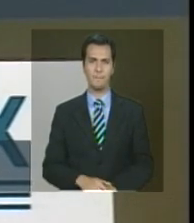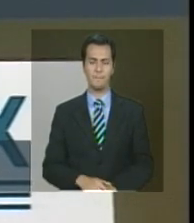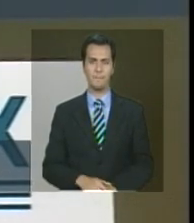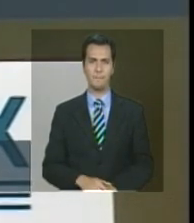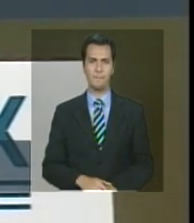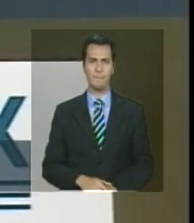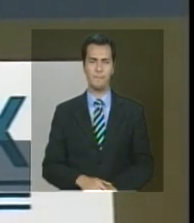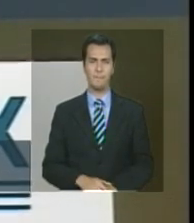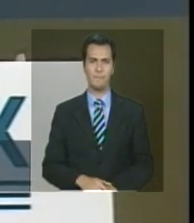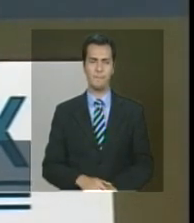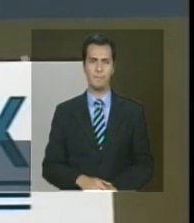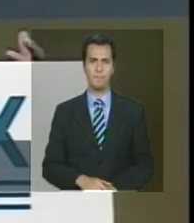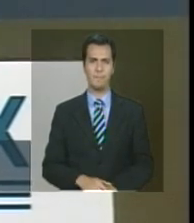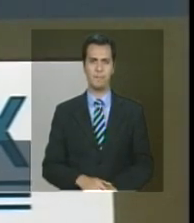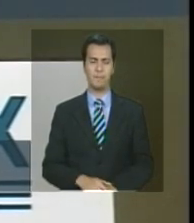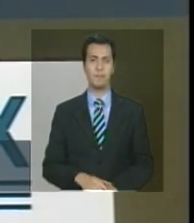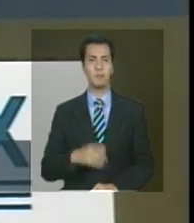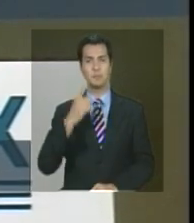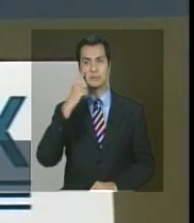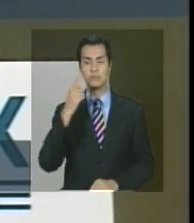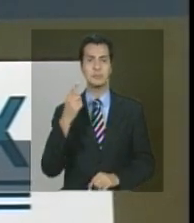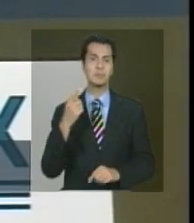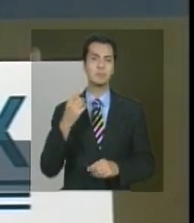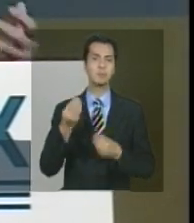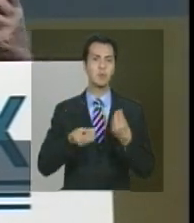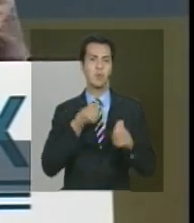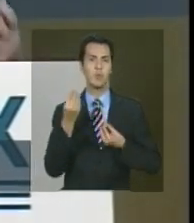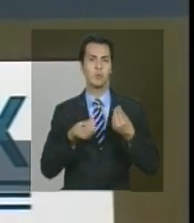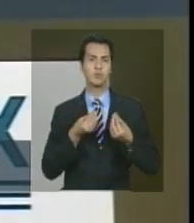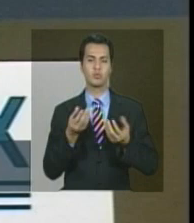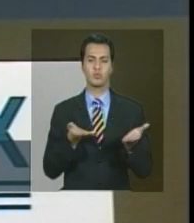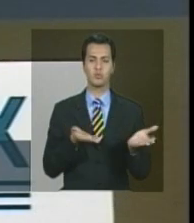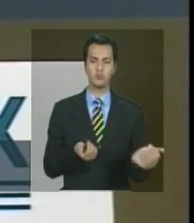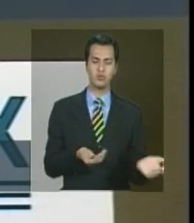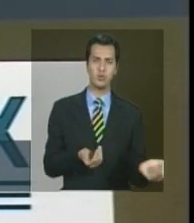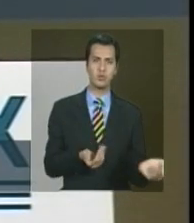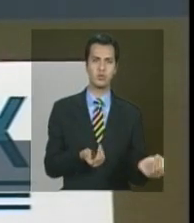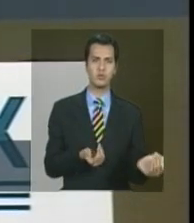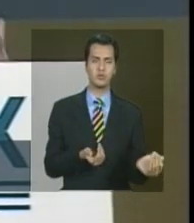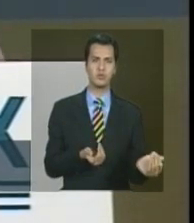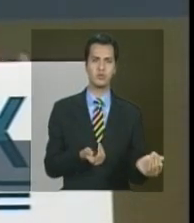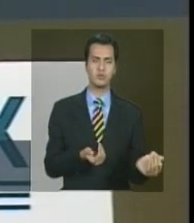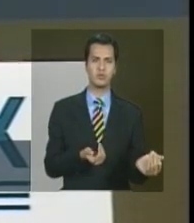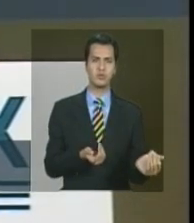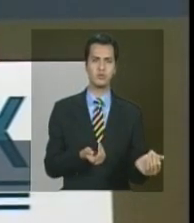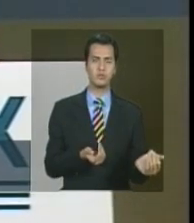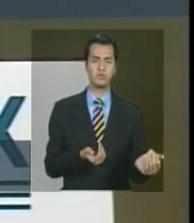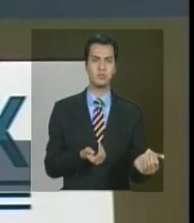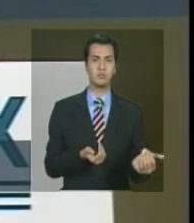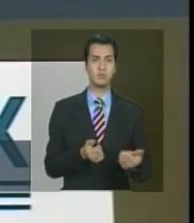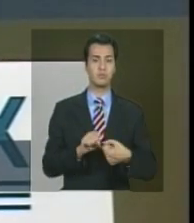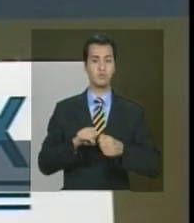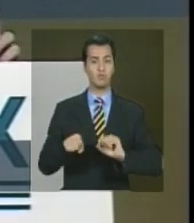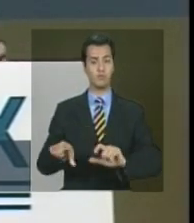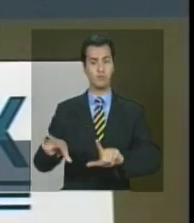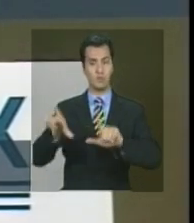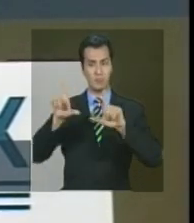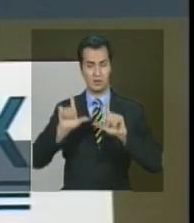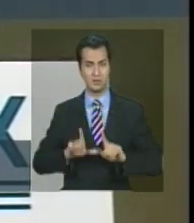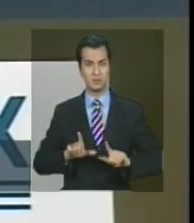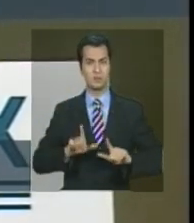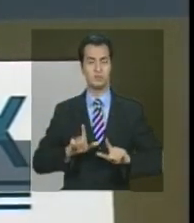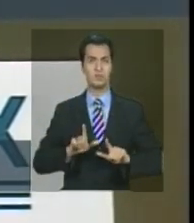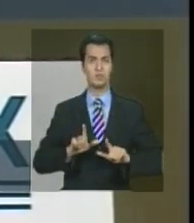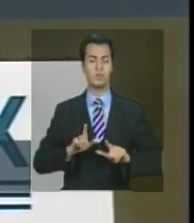a formação dos seus jovens, a formação dos brasileiros e das brasileiras,